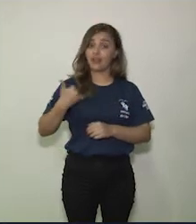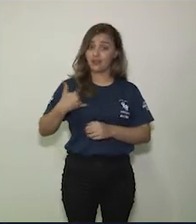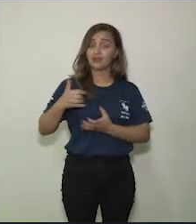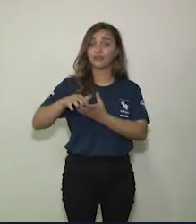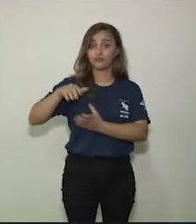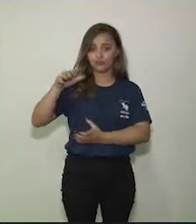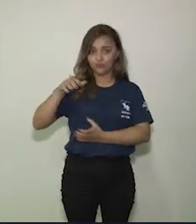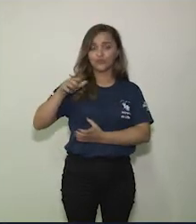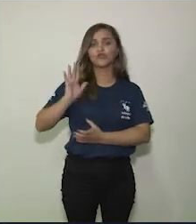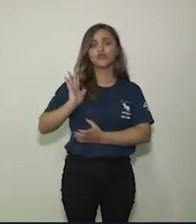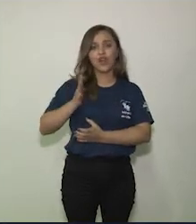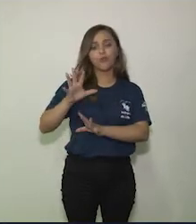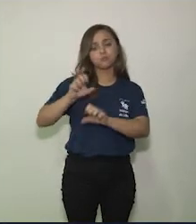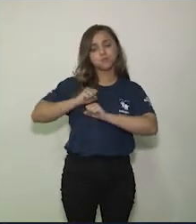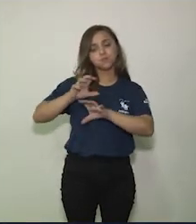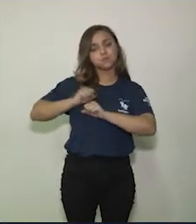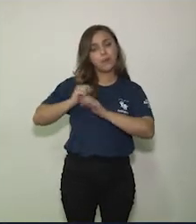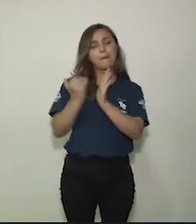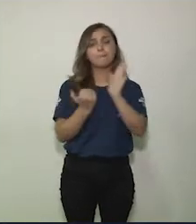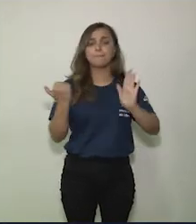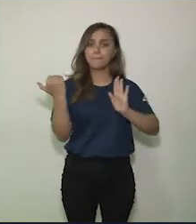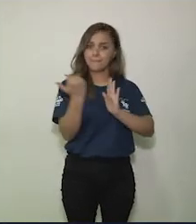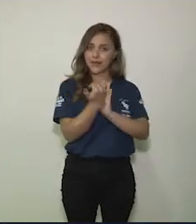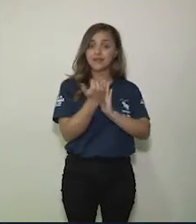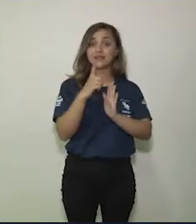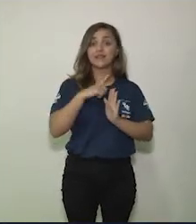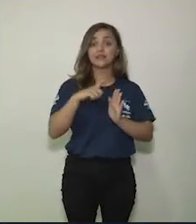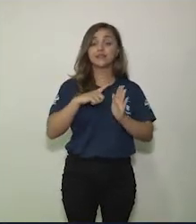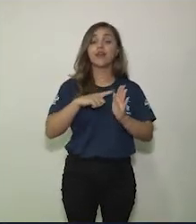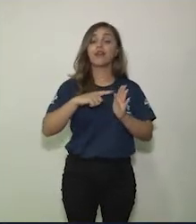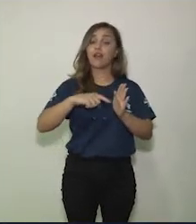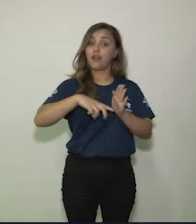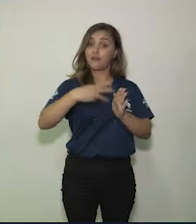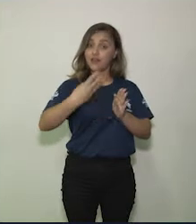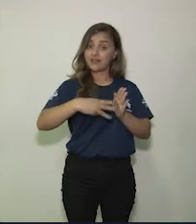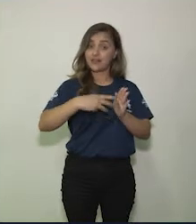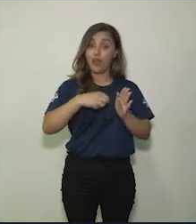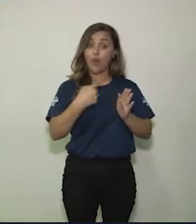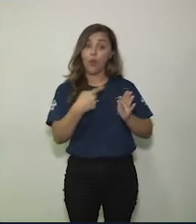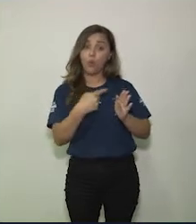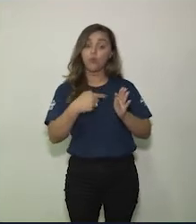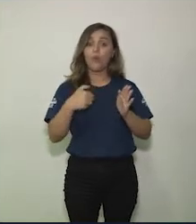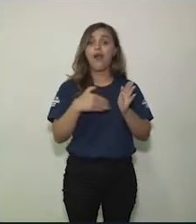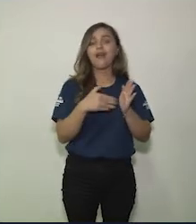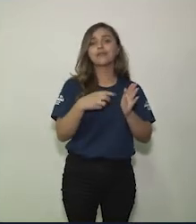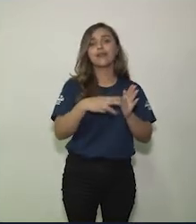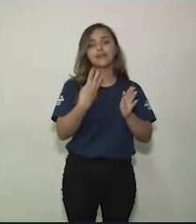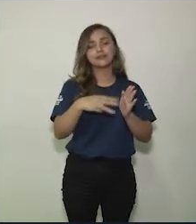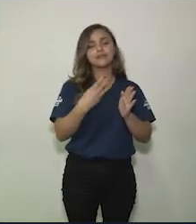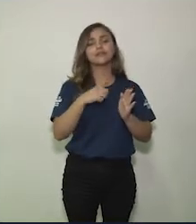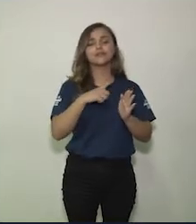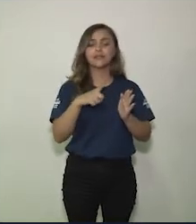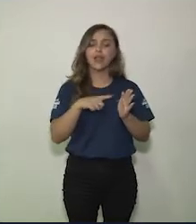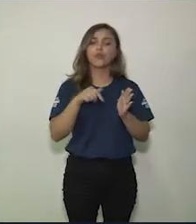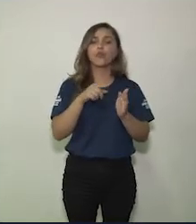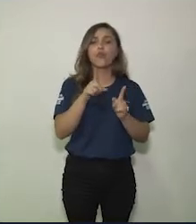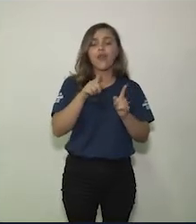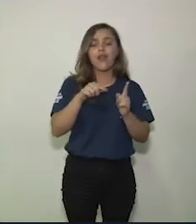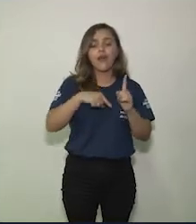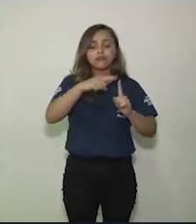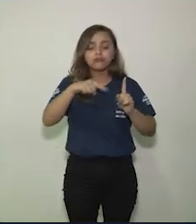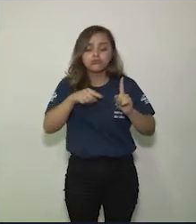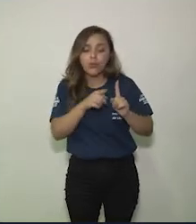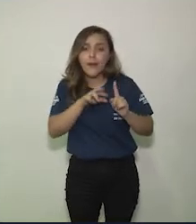nessa fase, a gente já disse, e na fase 1 e 3, provavelmente a fase 2 foi o desvio, porque